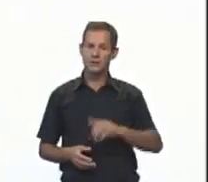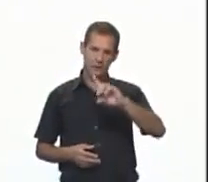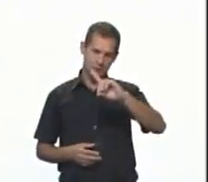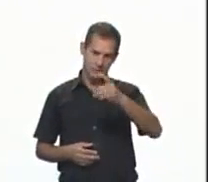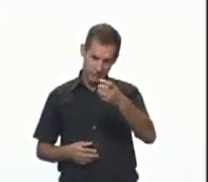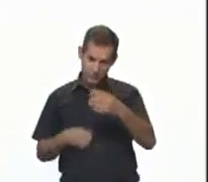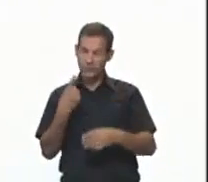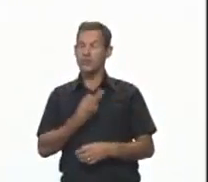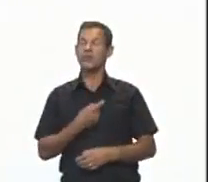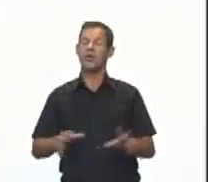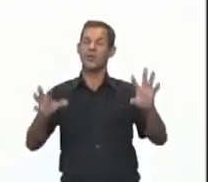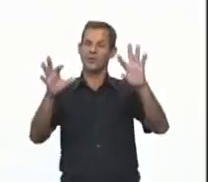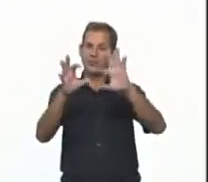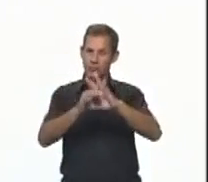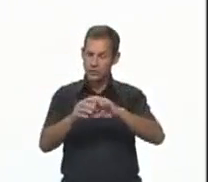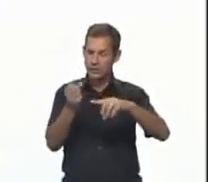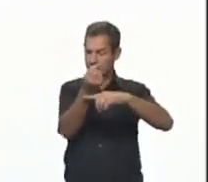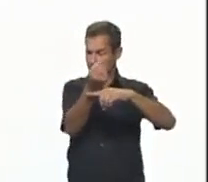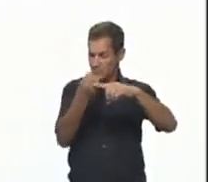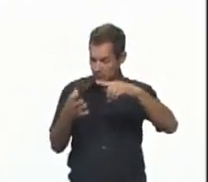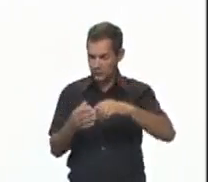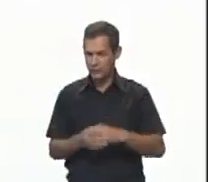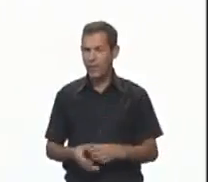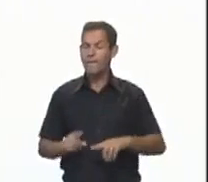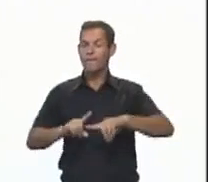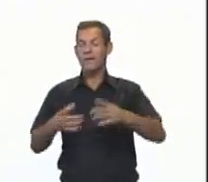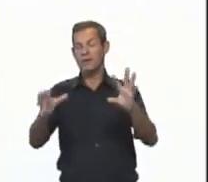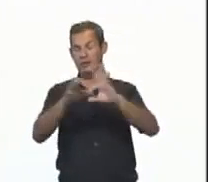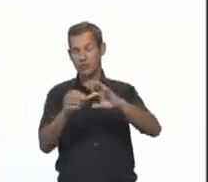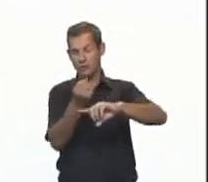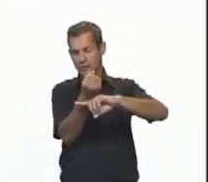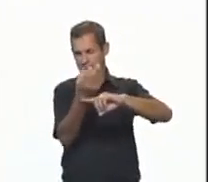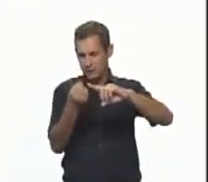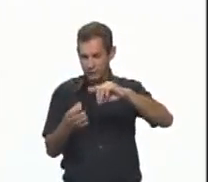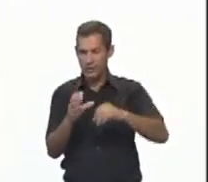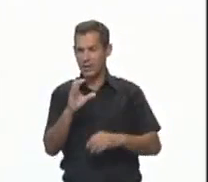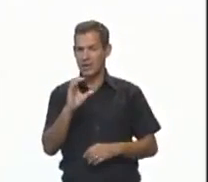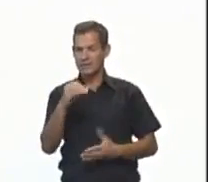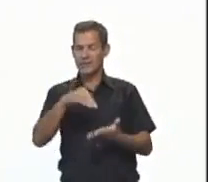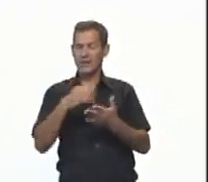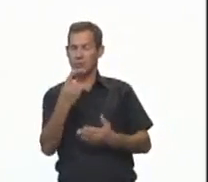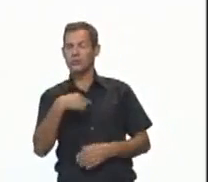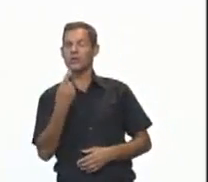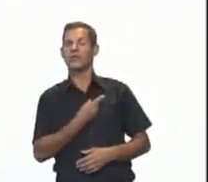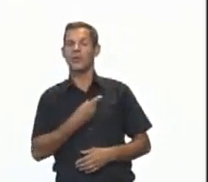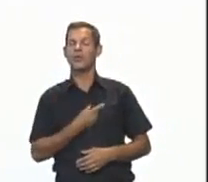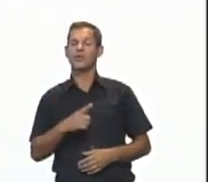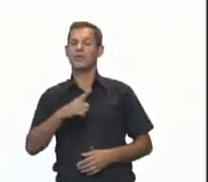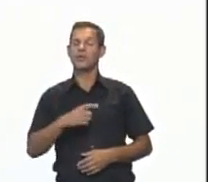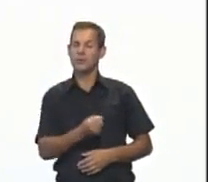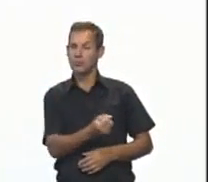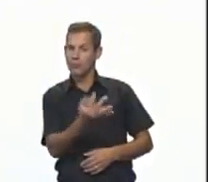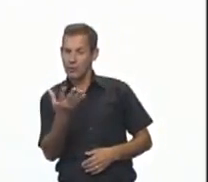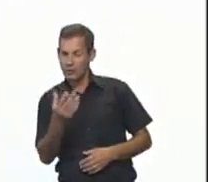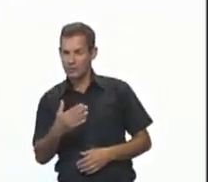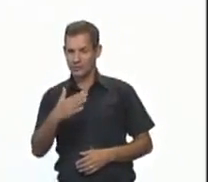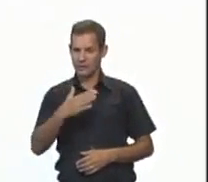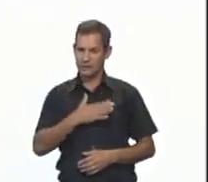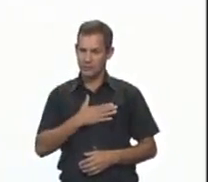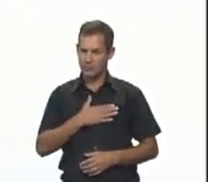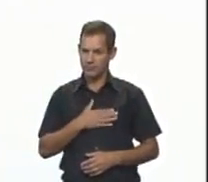dx. E aí, a gente integraria essa função. Ao integrar essa função, então, de 0 a 1, nós vamos obter o volume